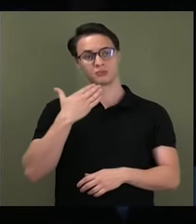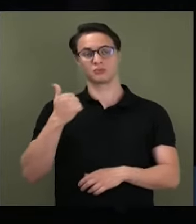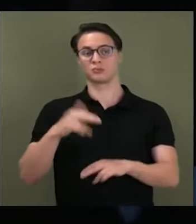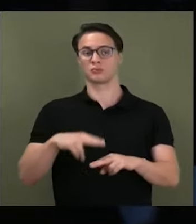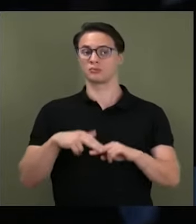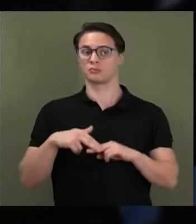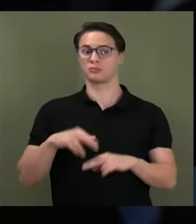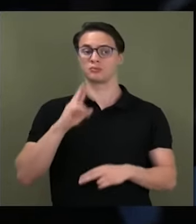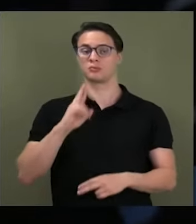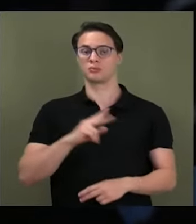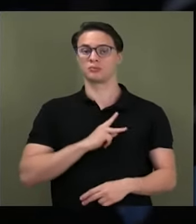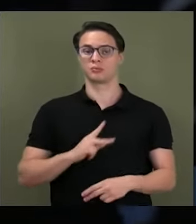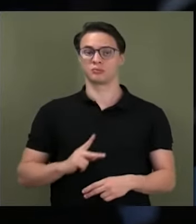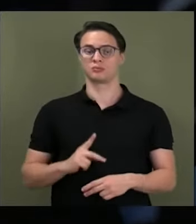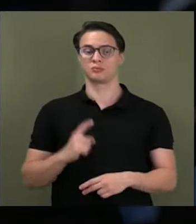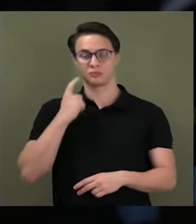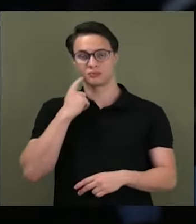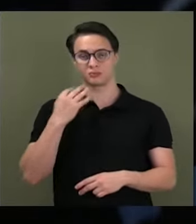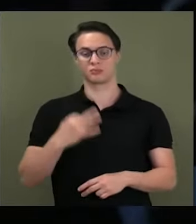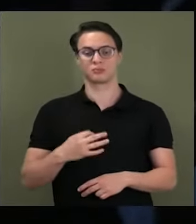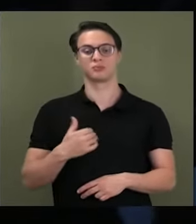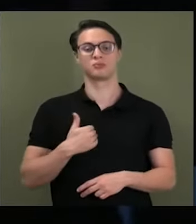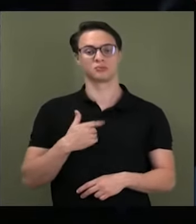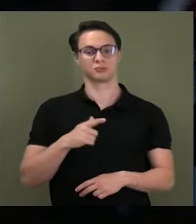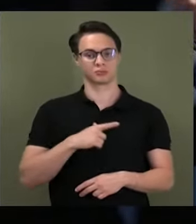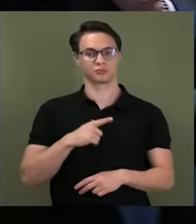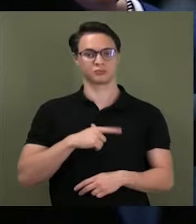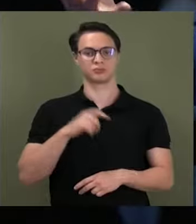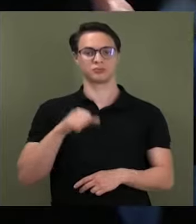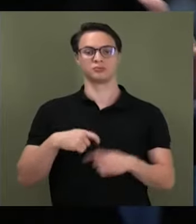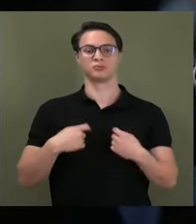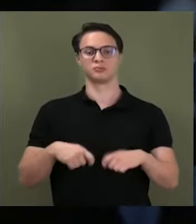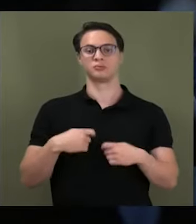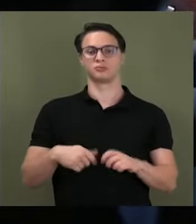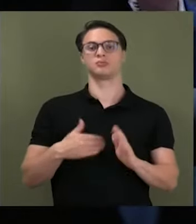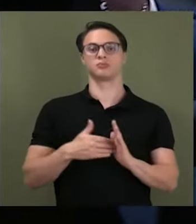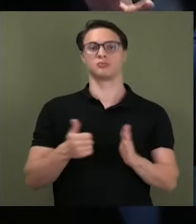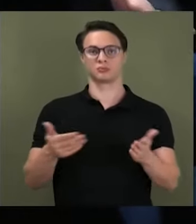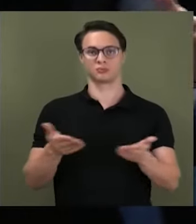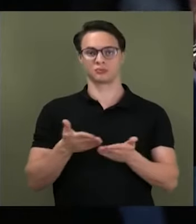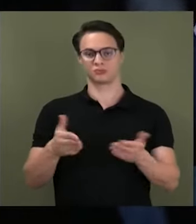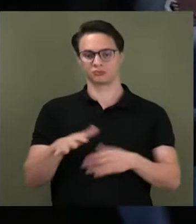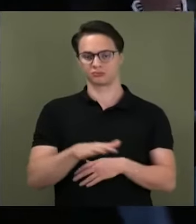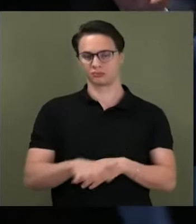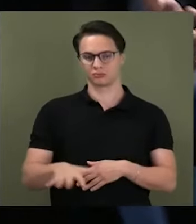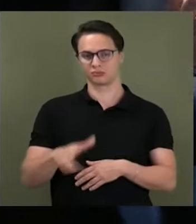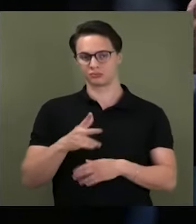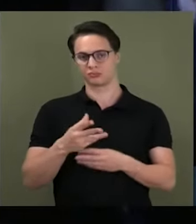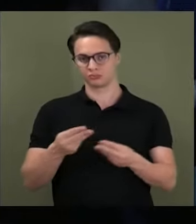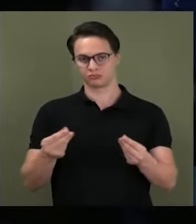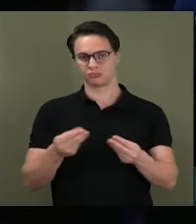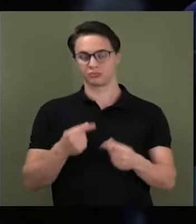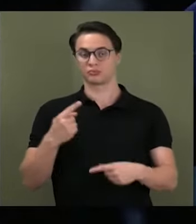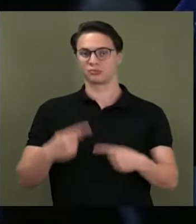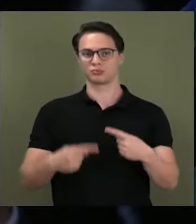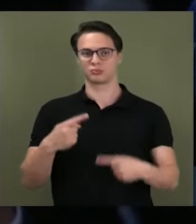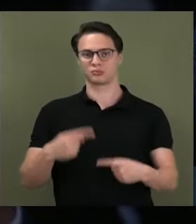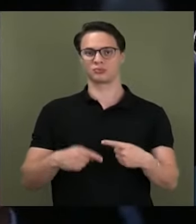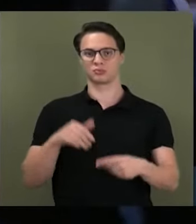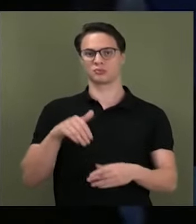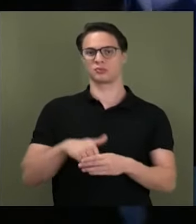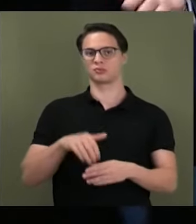isso, presidente, com a convicção que eu tenho de que é preciso nós tirarmos aqui esse calor do debate eleitoral,